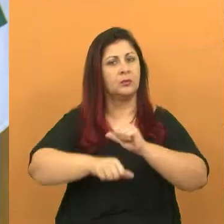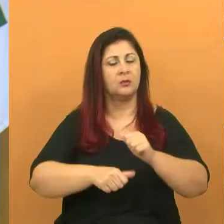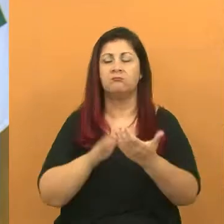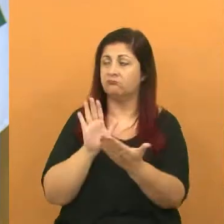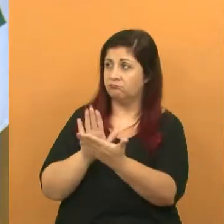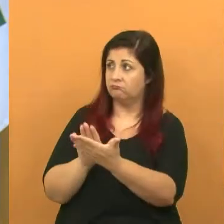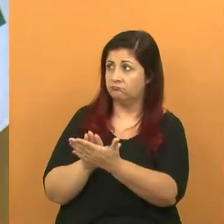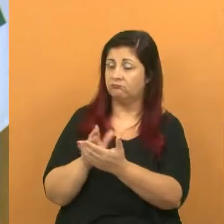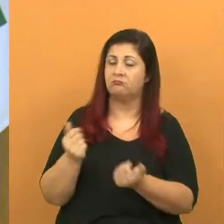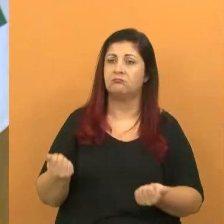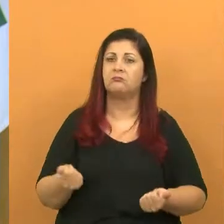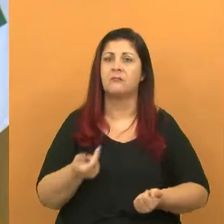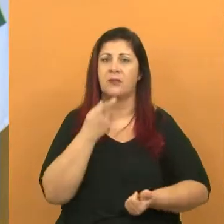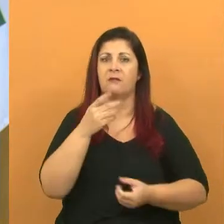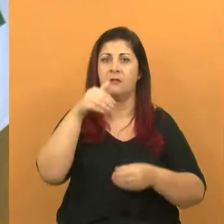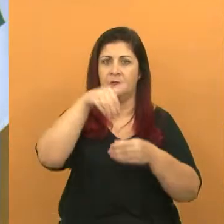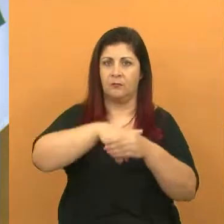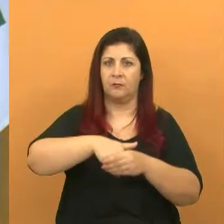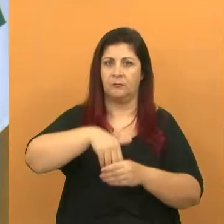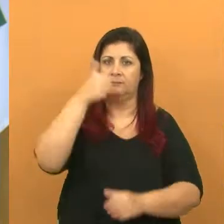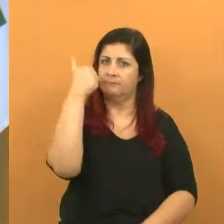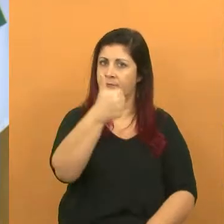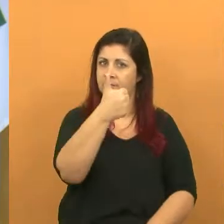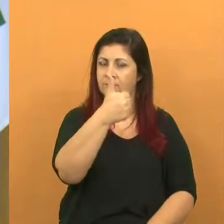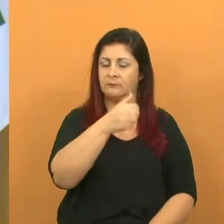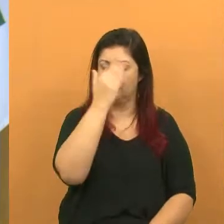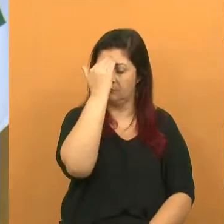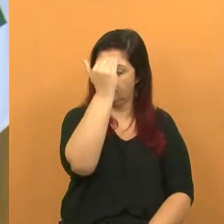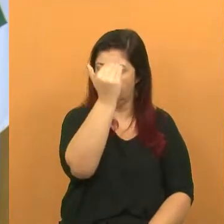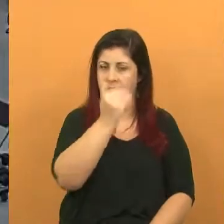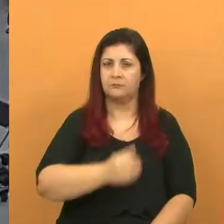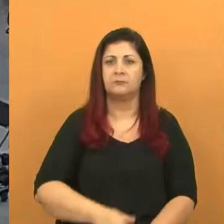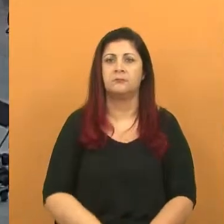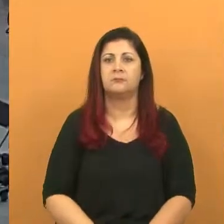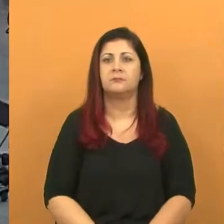parabéns, Lucimar. Adianto aqui que meu voto será favorável. Obrigado.